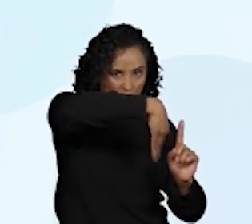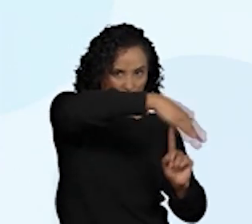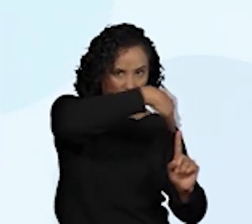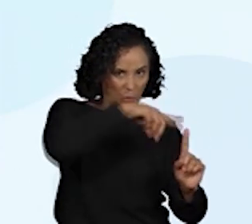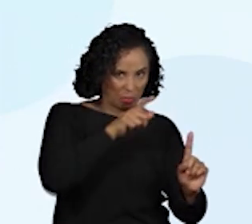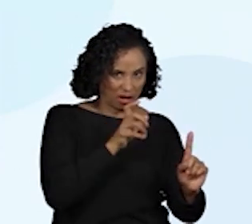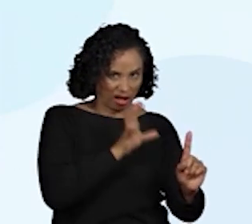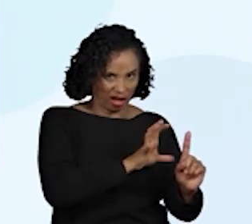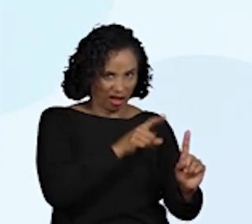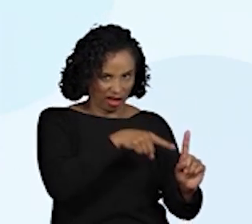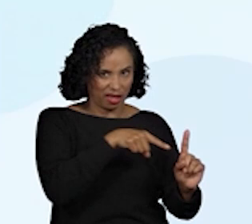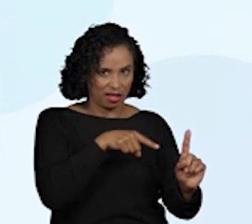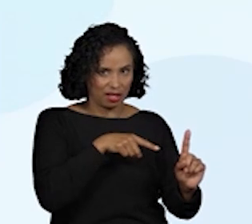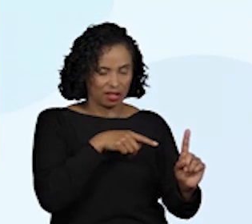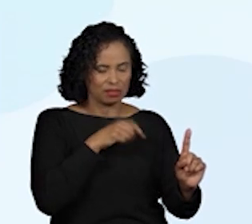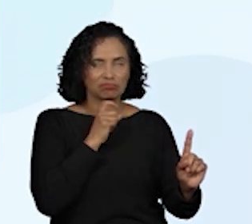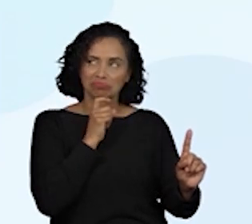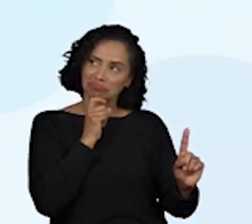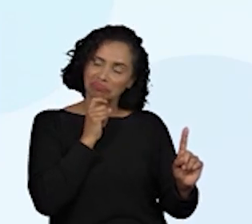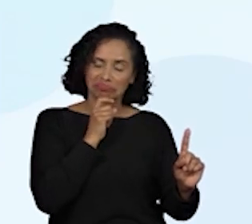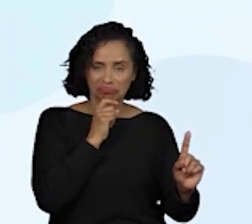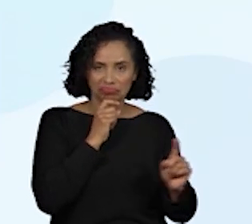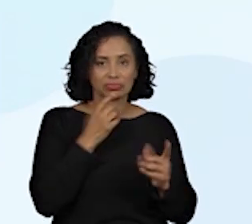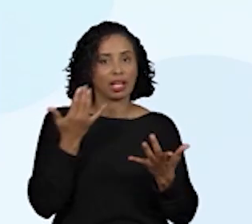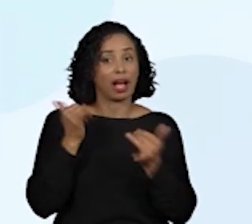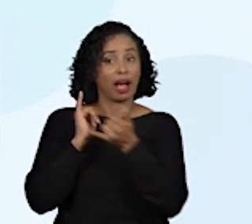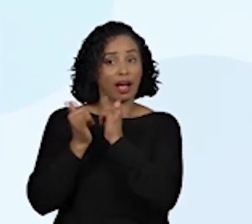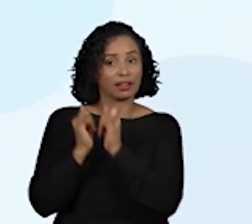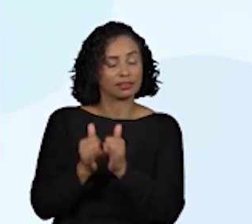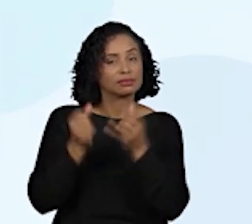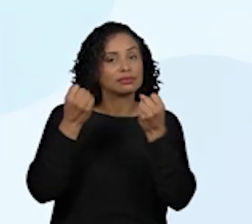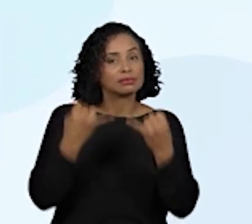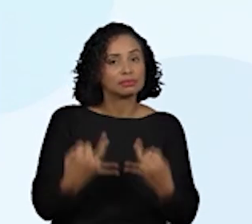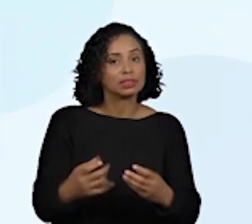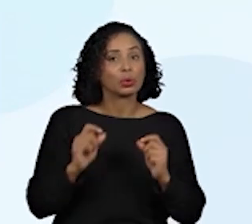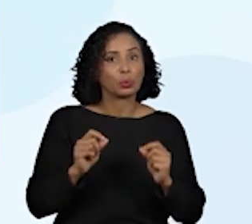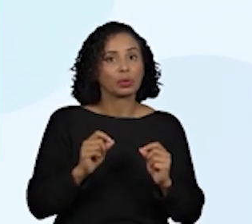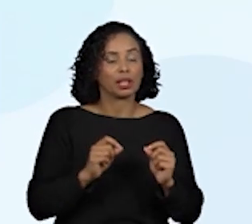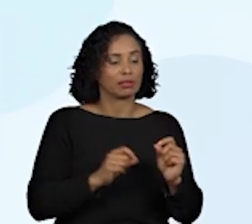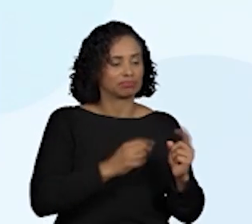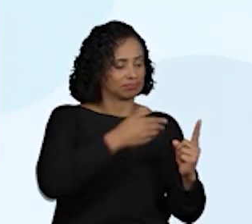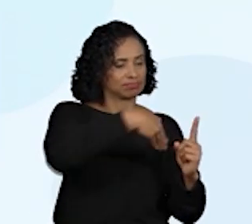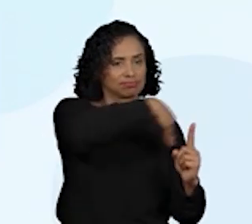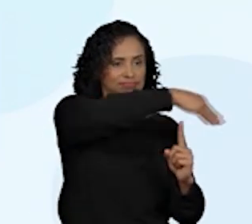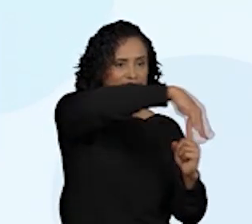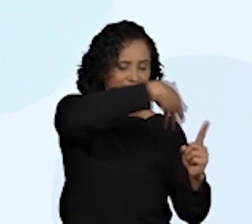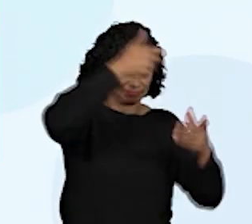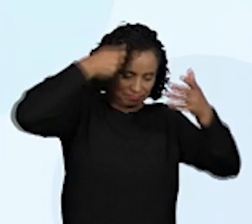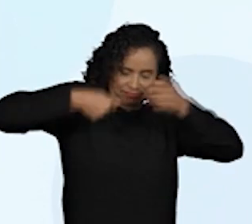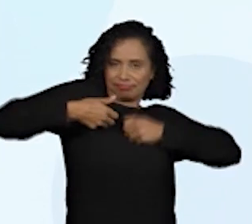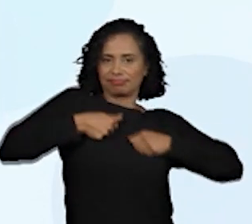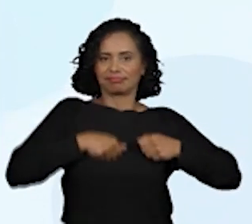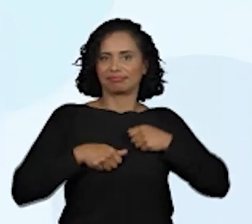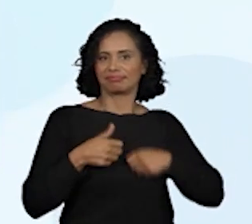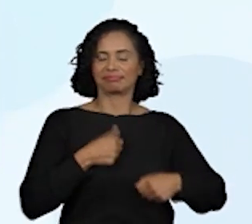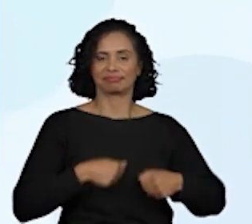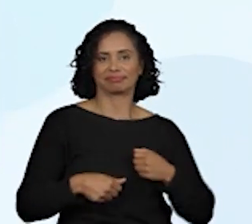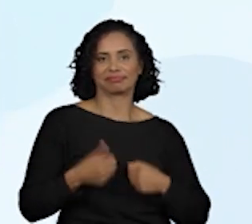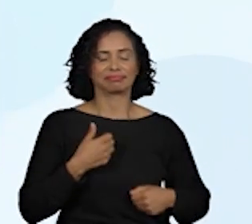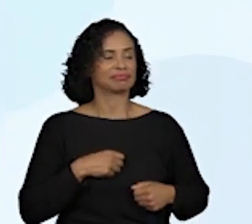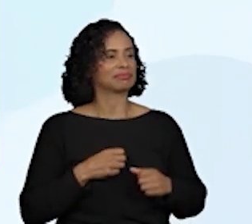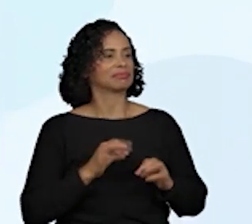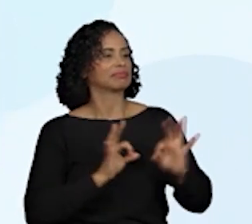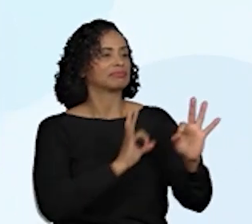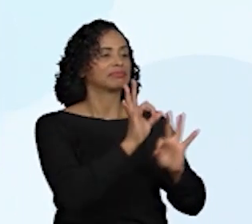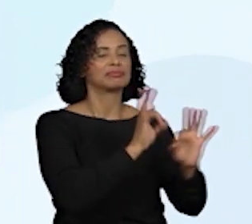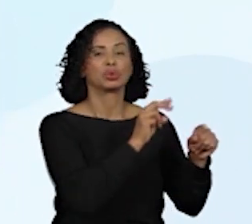conta a lenda que Agnaldo sai de sua mumificação durante o dia, cuida de todos os animais do zoológico e volta a ser